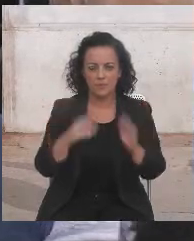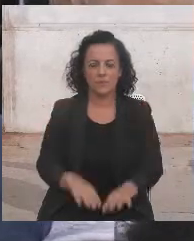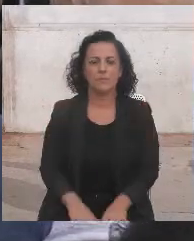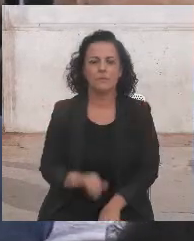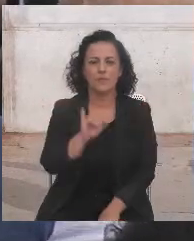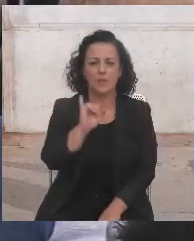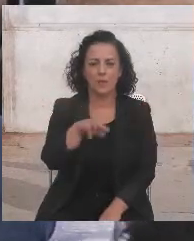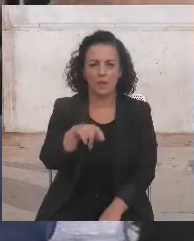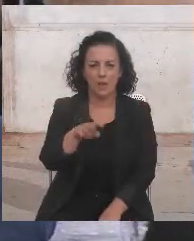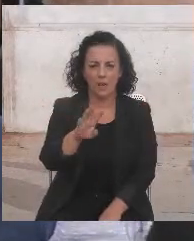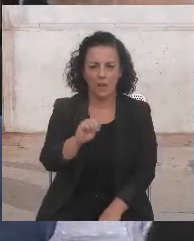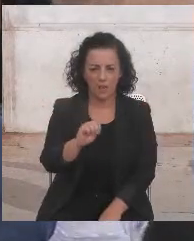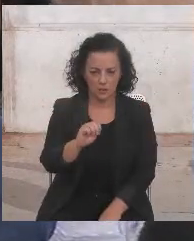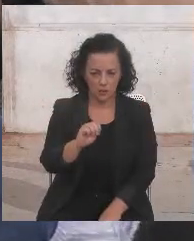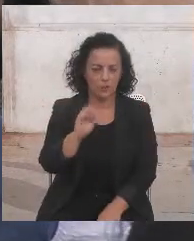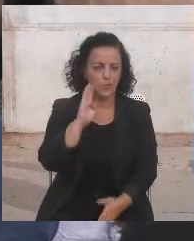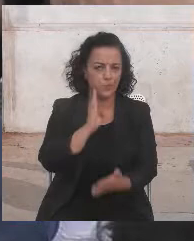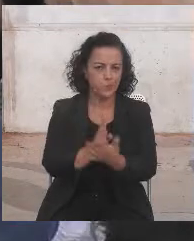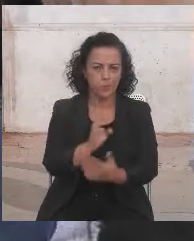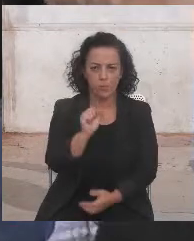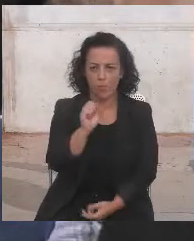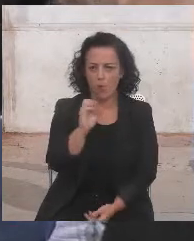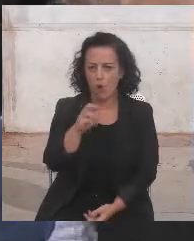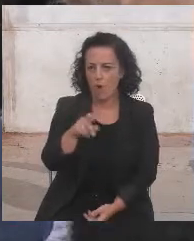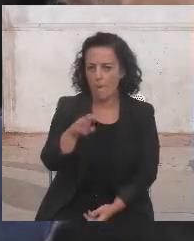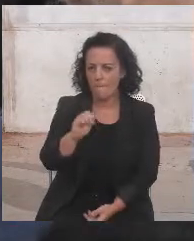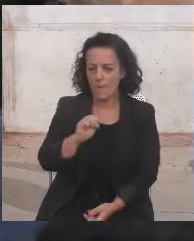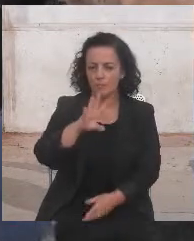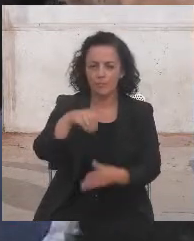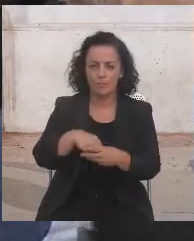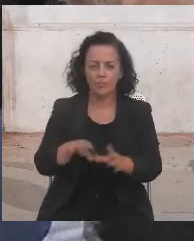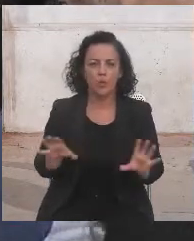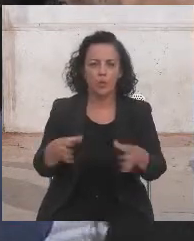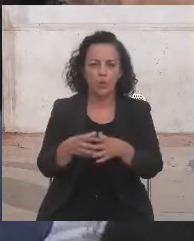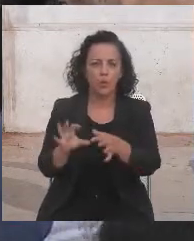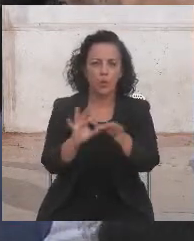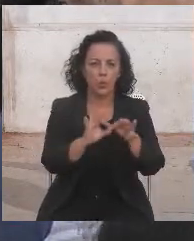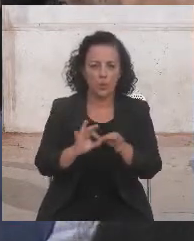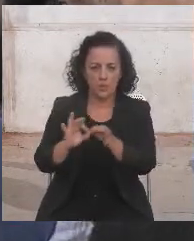Inês Drummond Ludovice Mendes Gomes, Coligação Mais Lisboa.